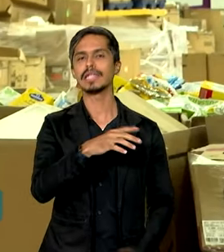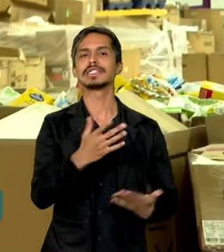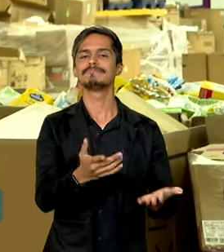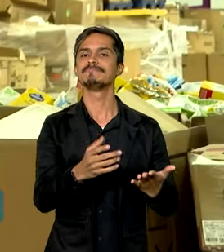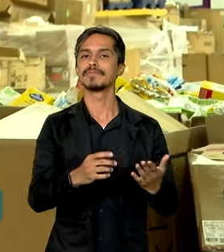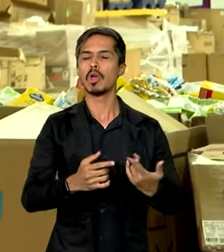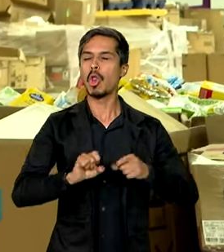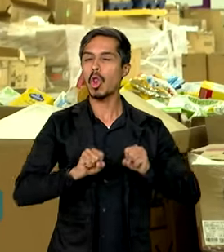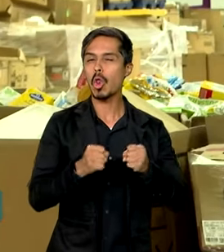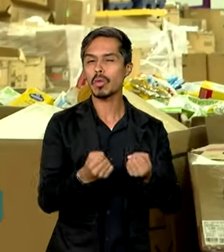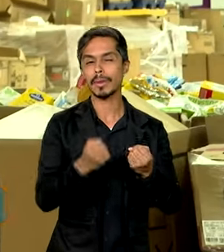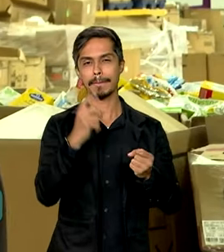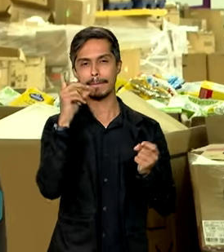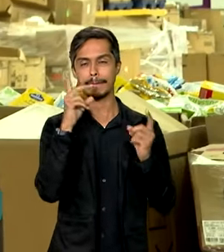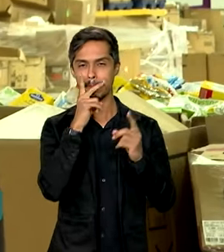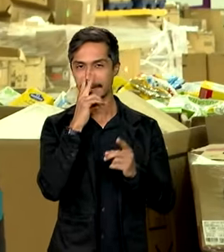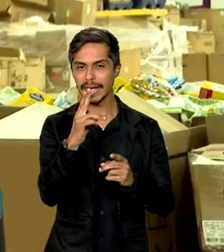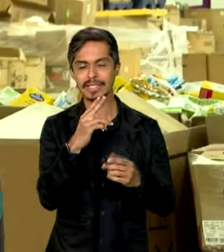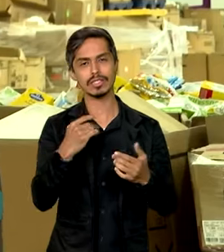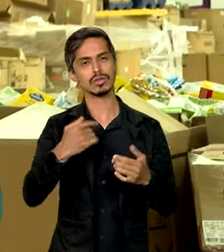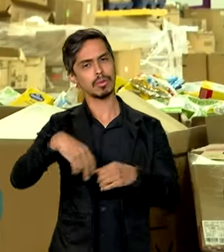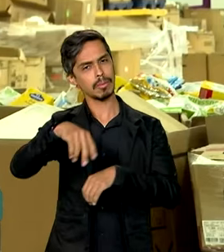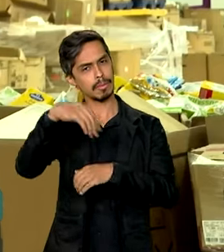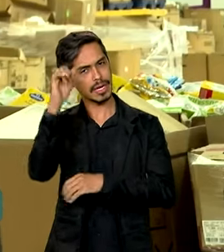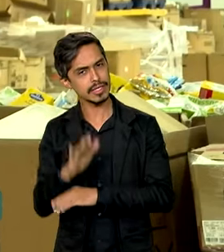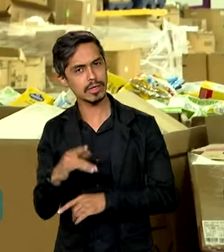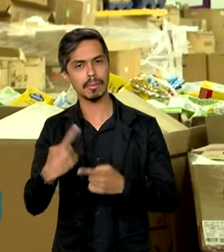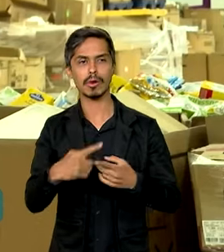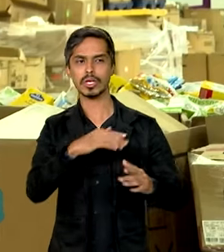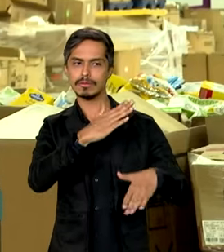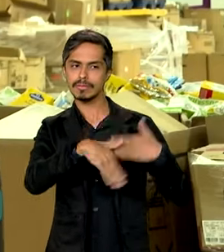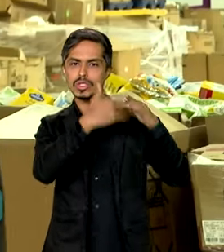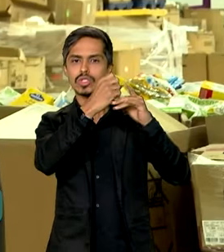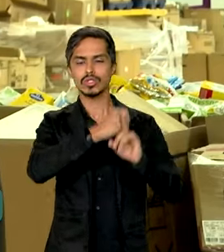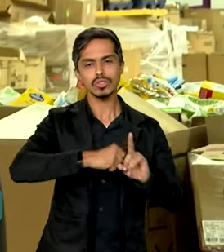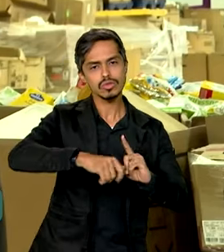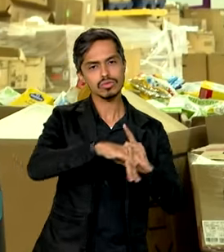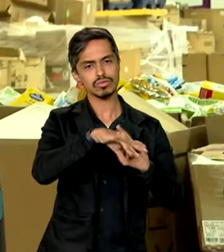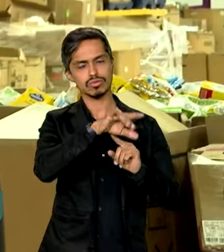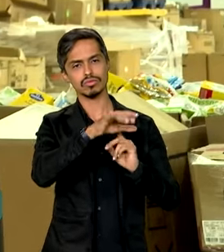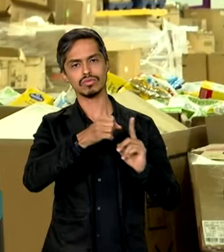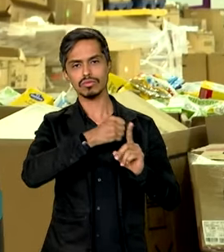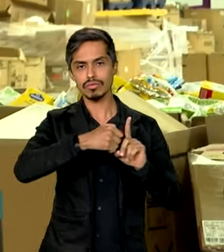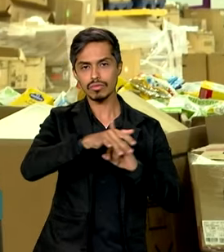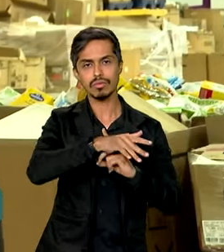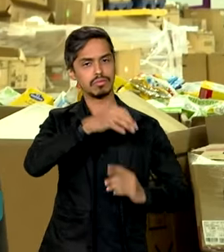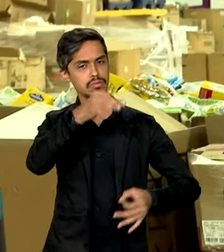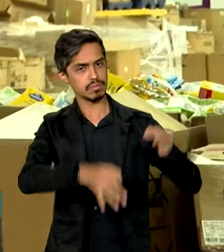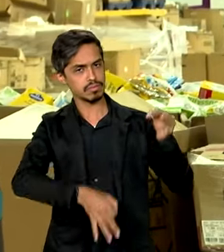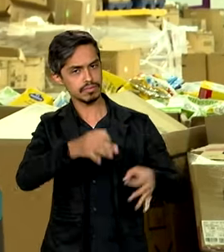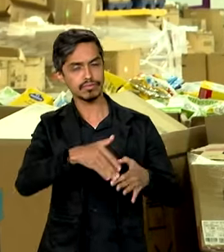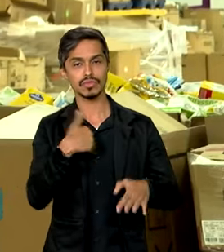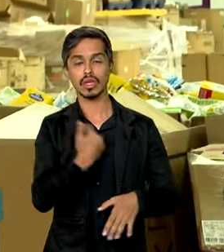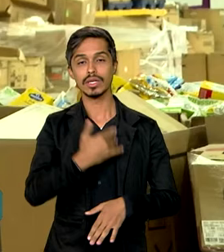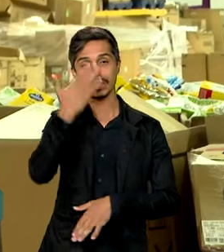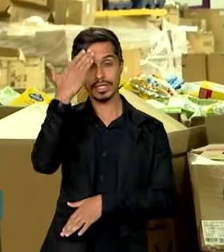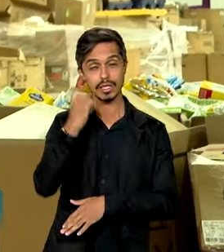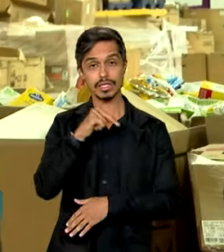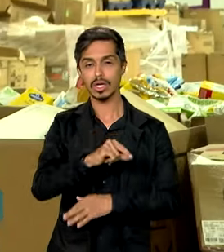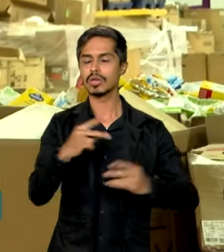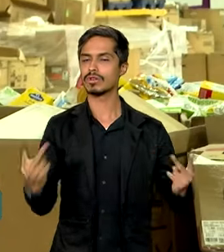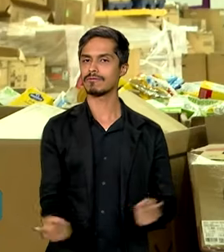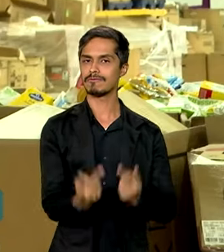luta semelhante à do Brasil, pelo desenvolvimento, pela justiça social, e a gente sabe que isso valoriza